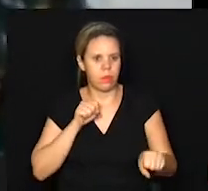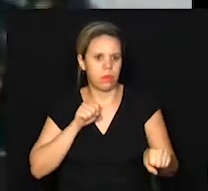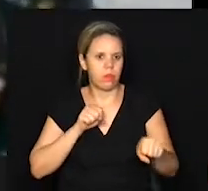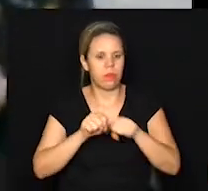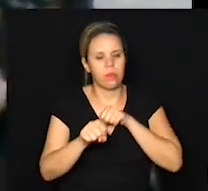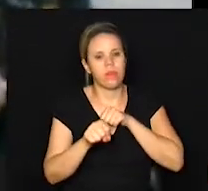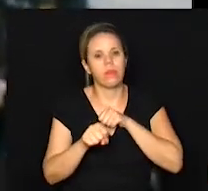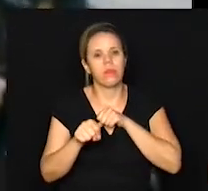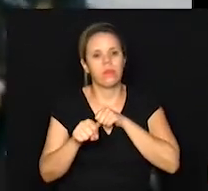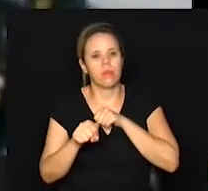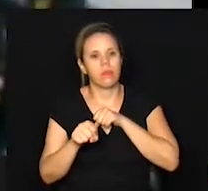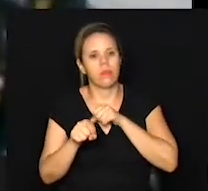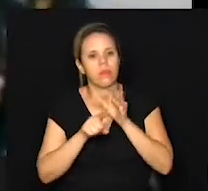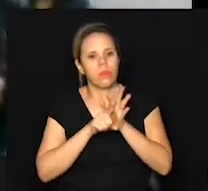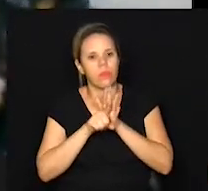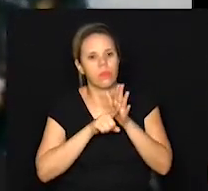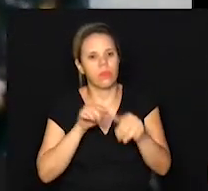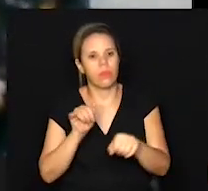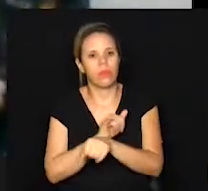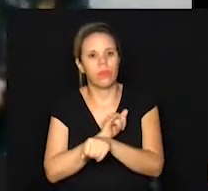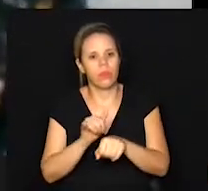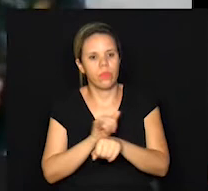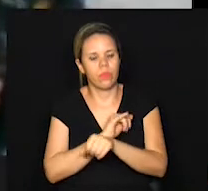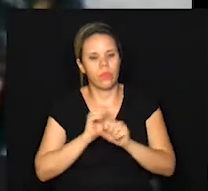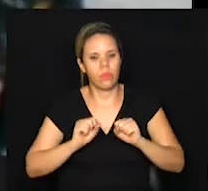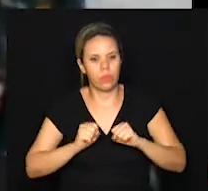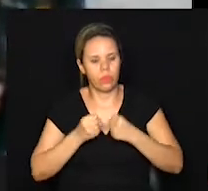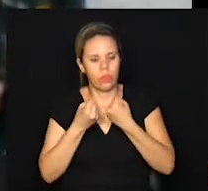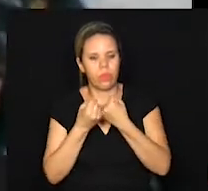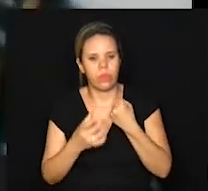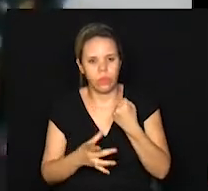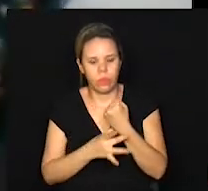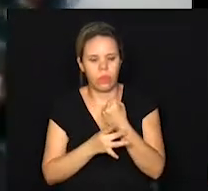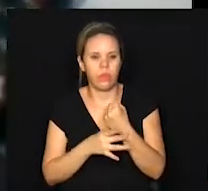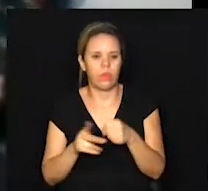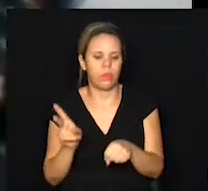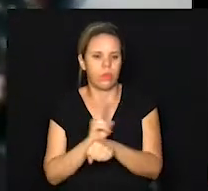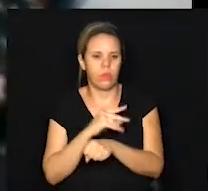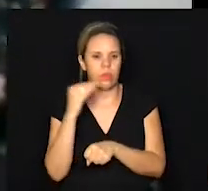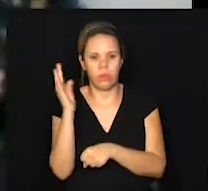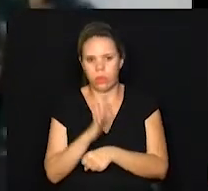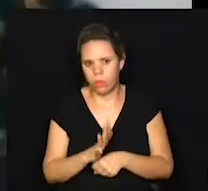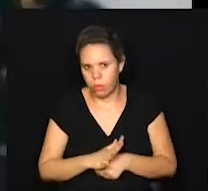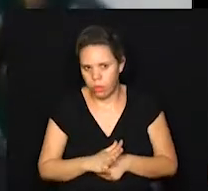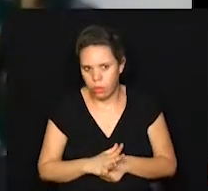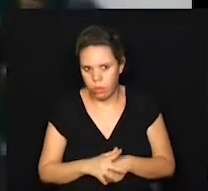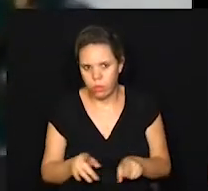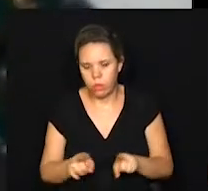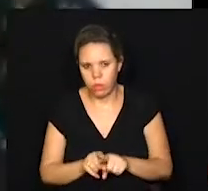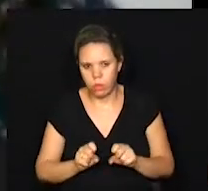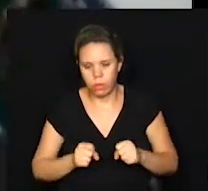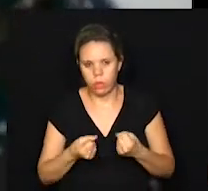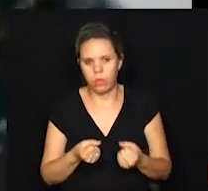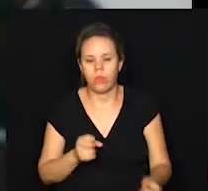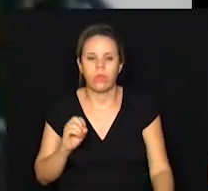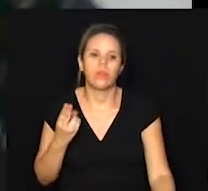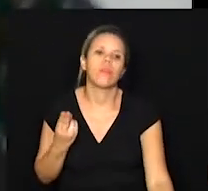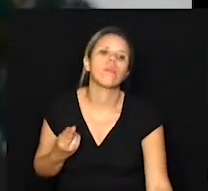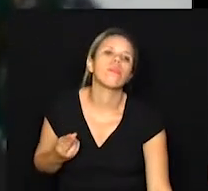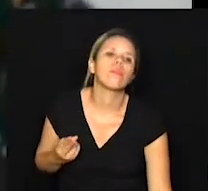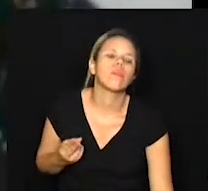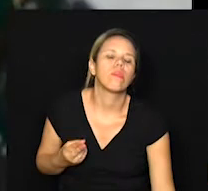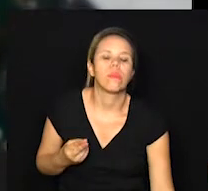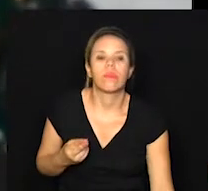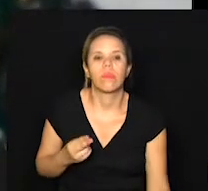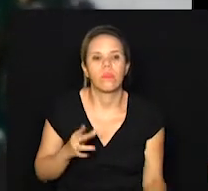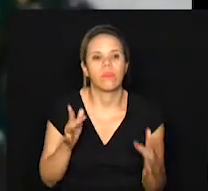em estudos estratégicos de defesa e segurança nacional. Mais resumidamente, estudos de defesa ou relações